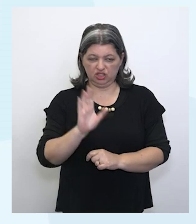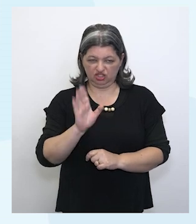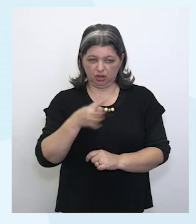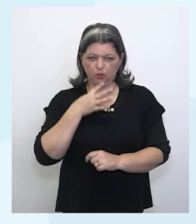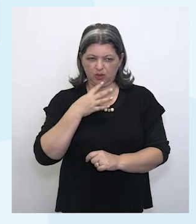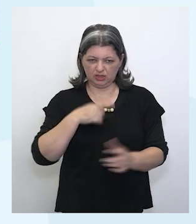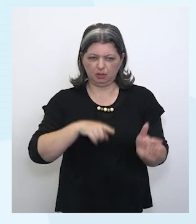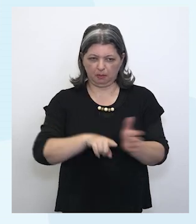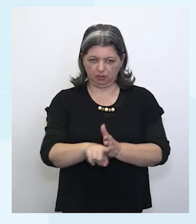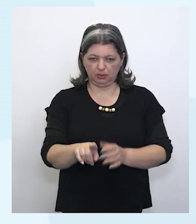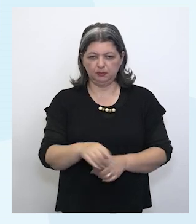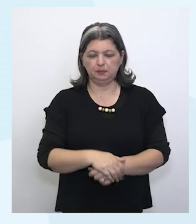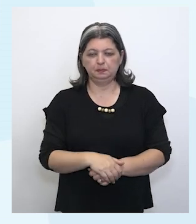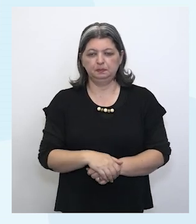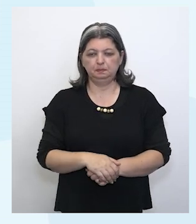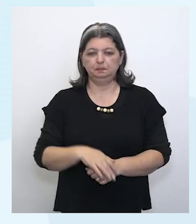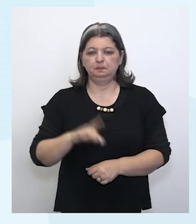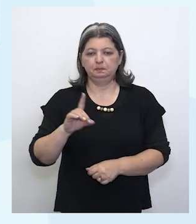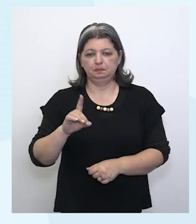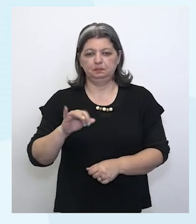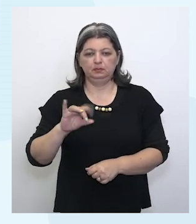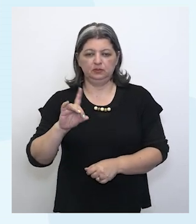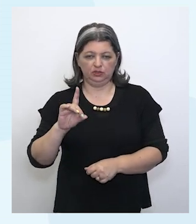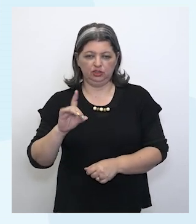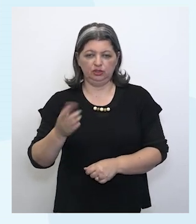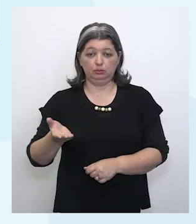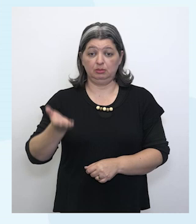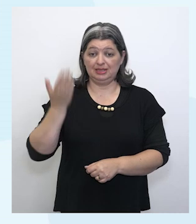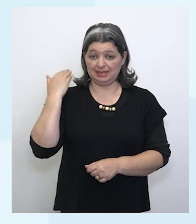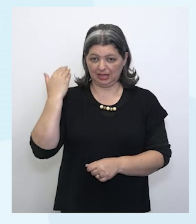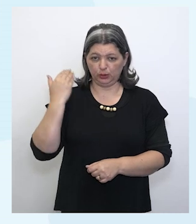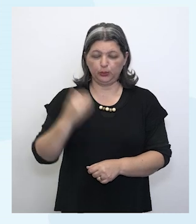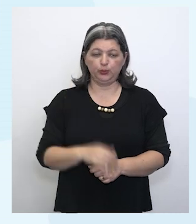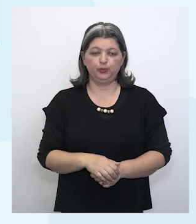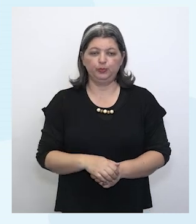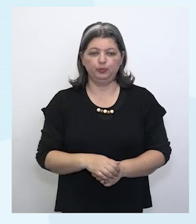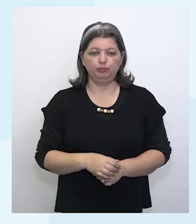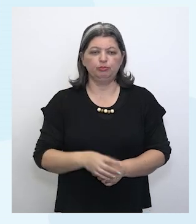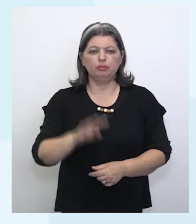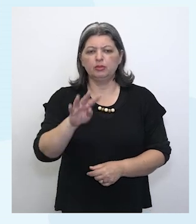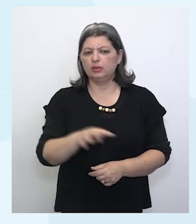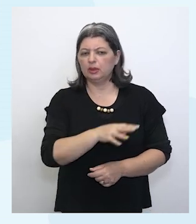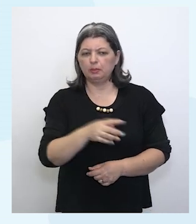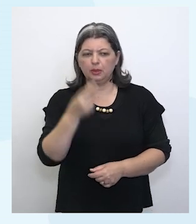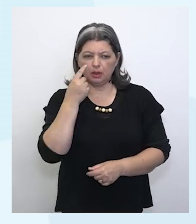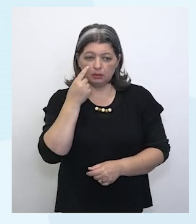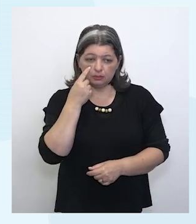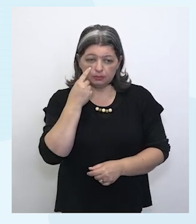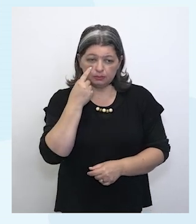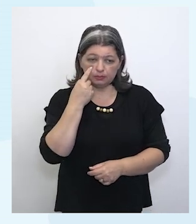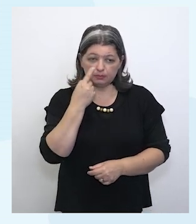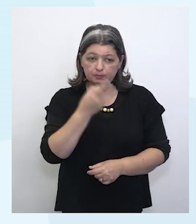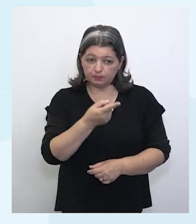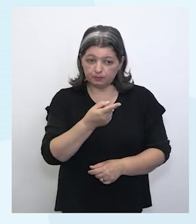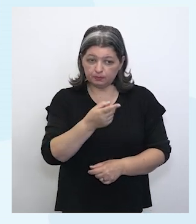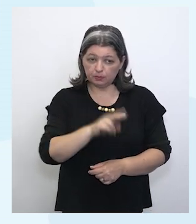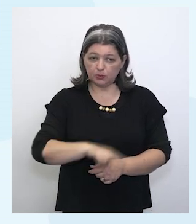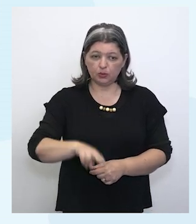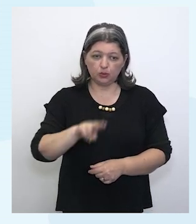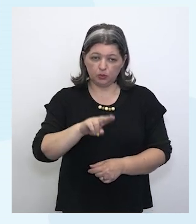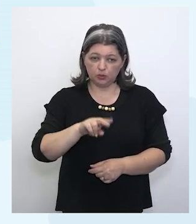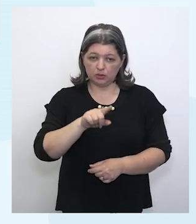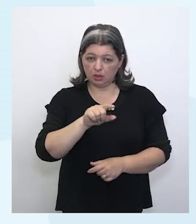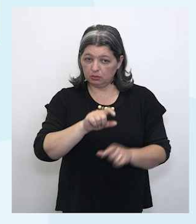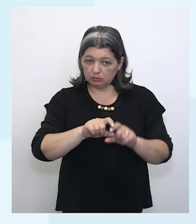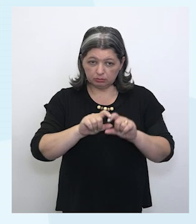e no passado, did. Né? Então, se vocês prestarem aqui atenção na tabelinha, a gente tem do, eu vou usar para I,